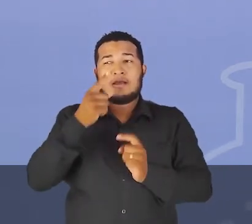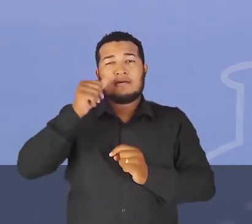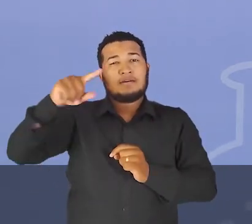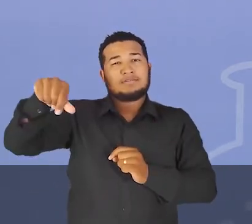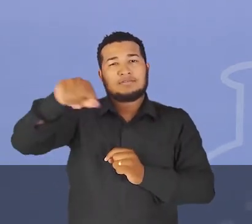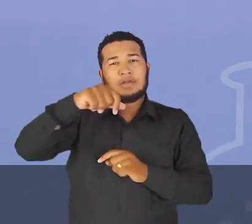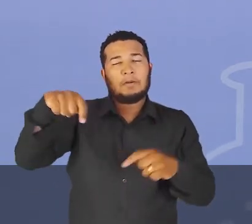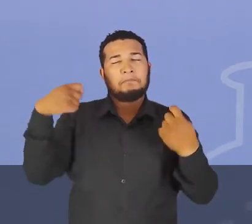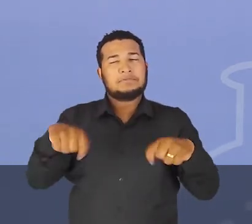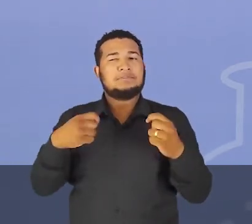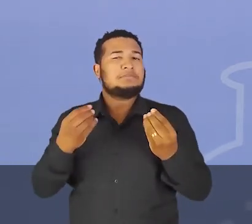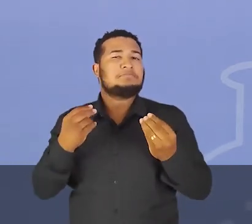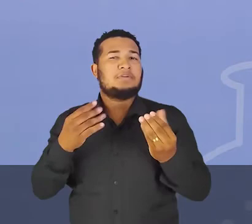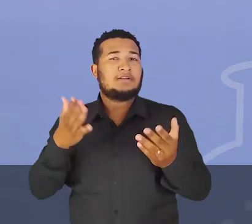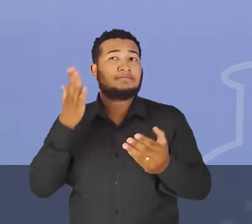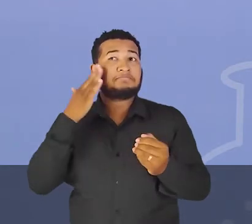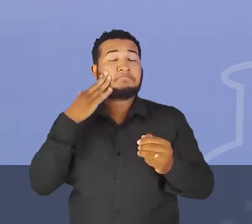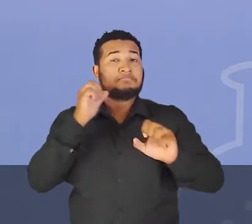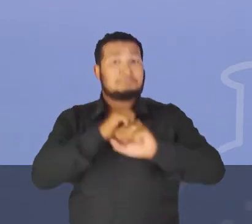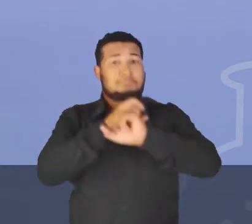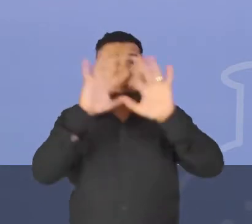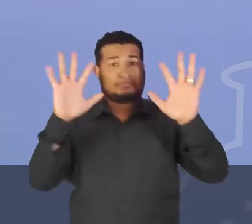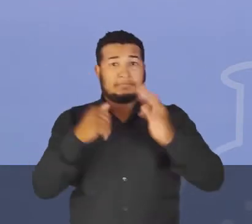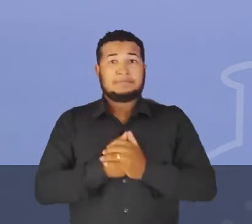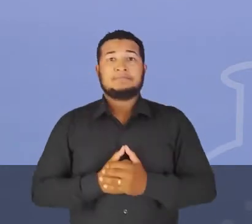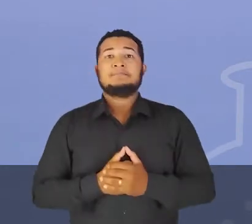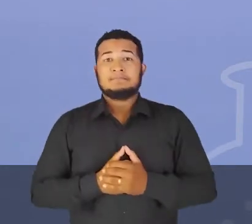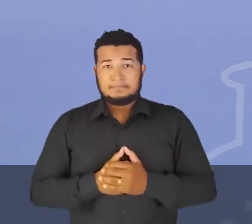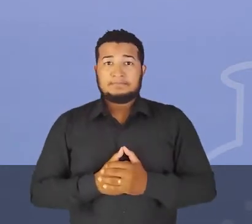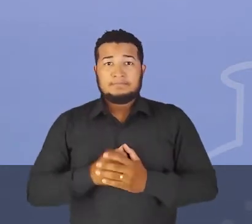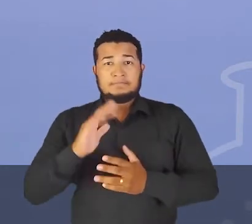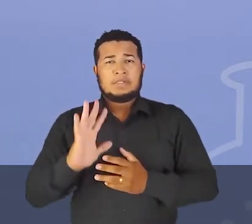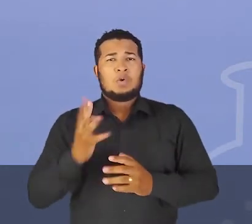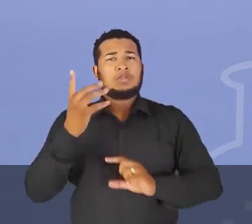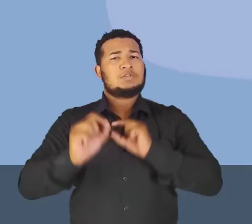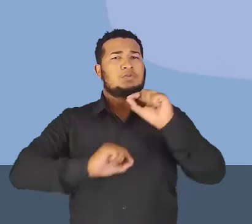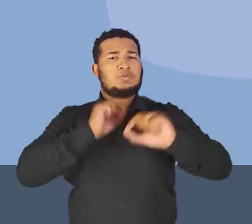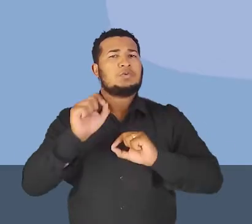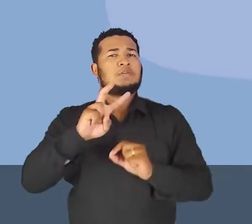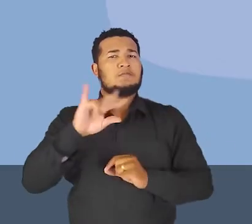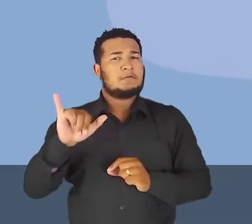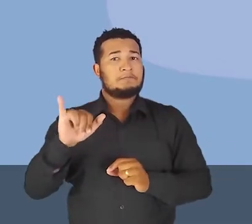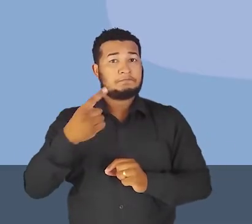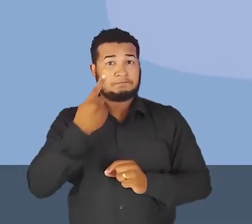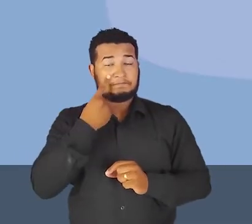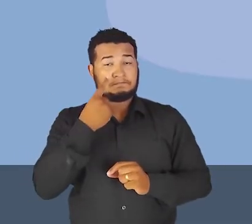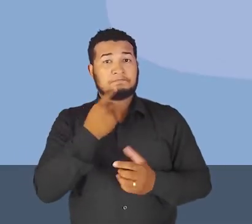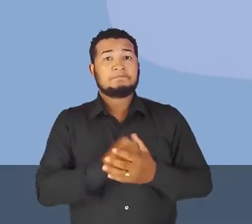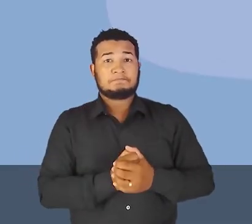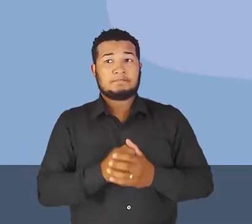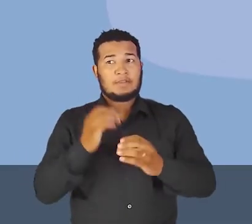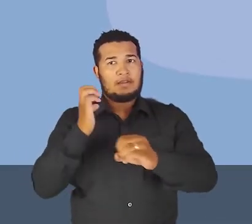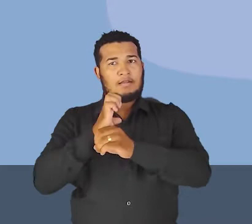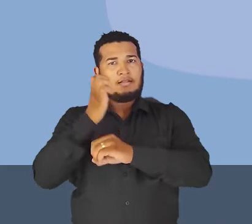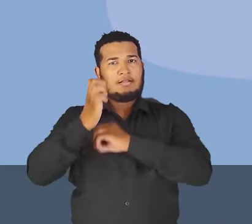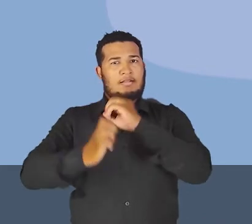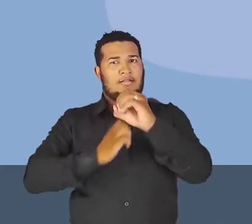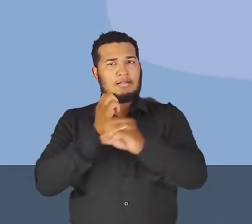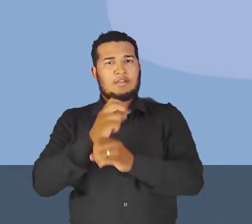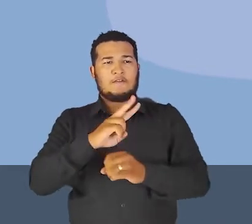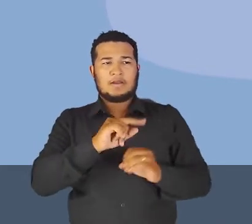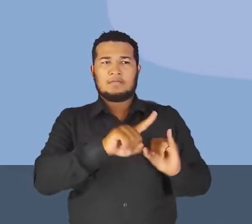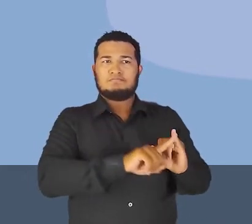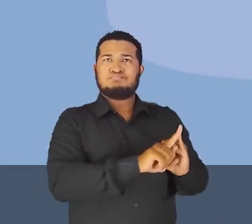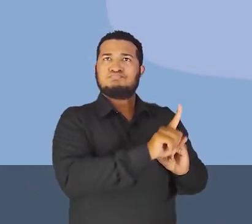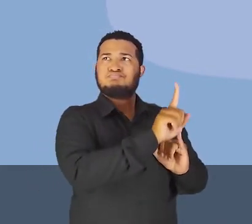salina conectando as soluções. Aí, o que vai acontecer nesse momento? Volta no slide. O fluxo de elétrons vai do zinco